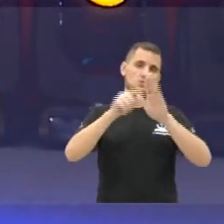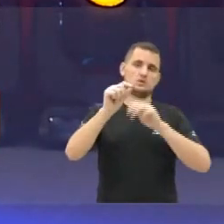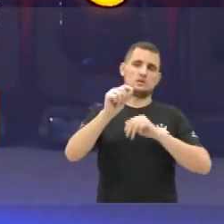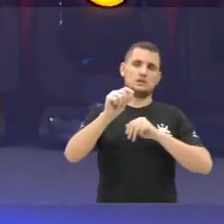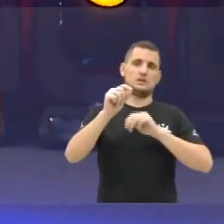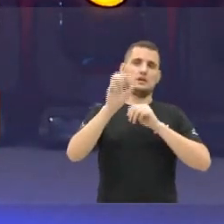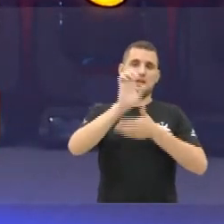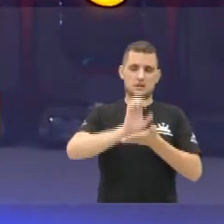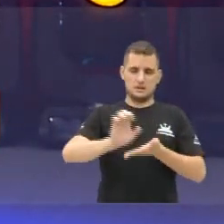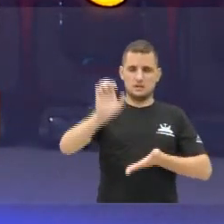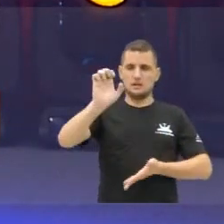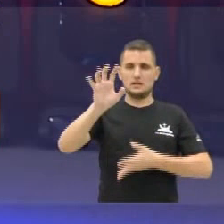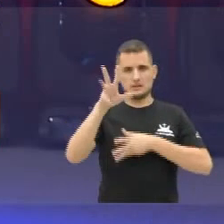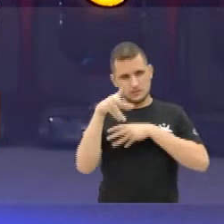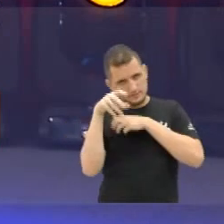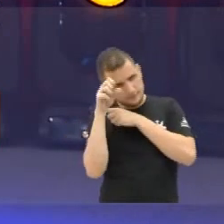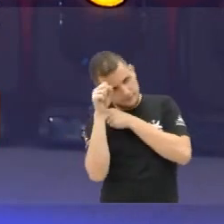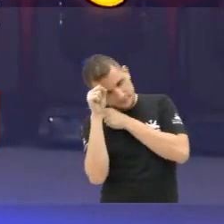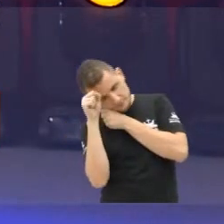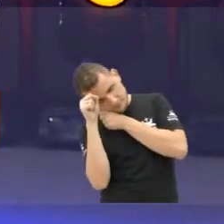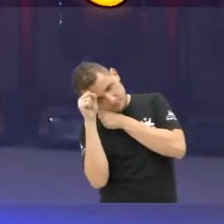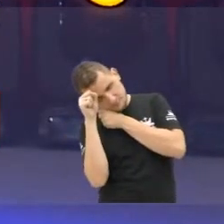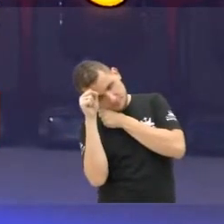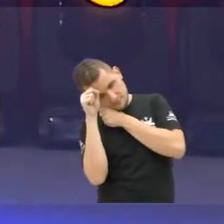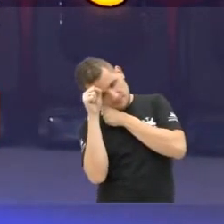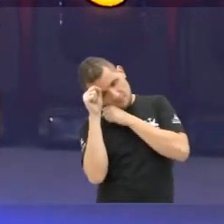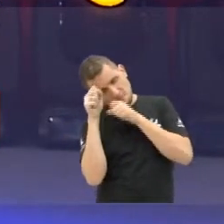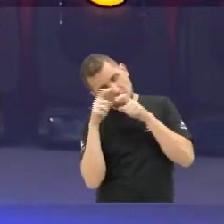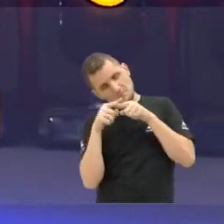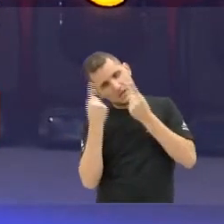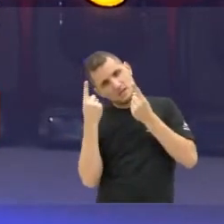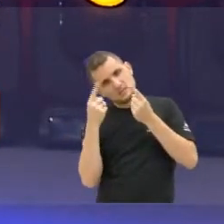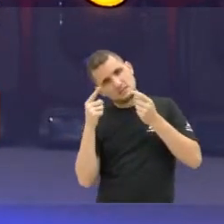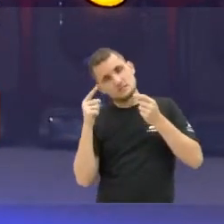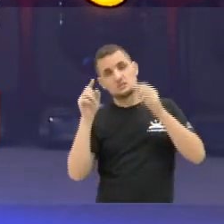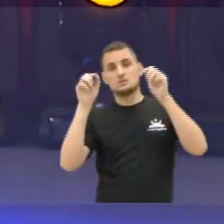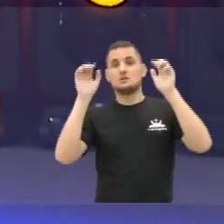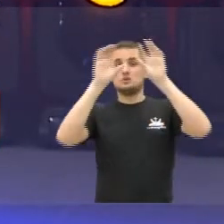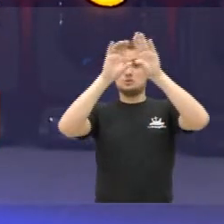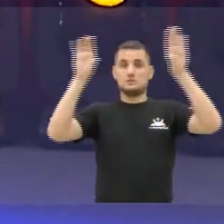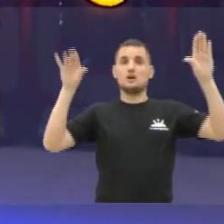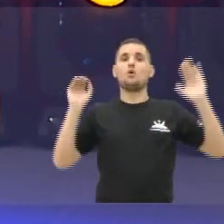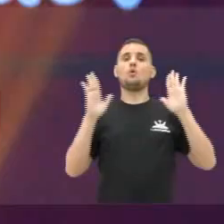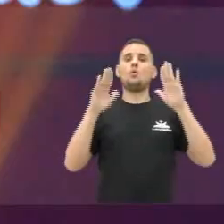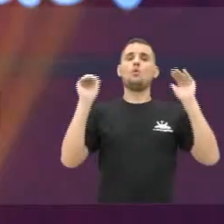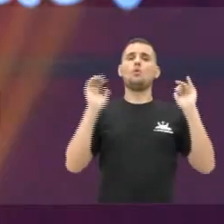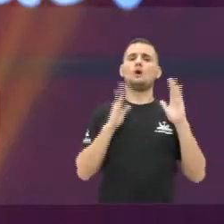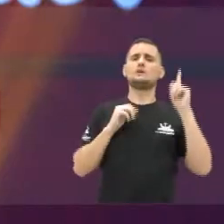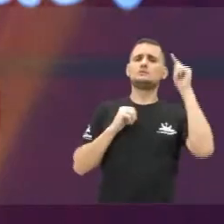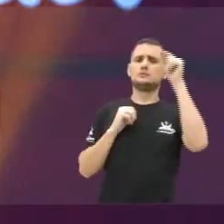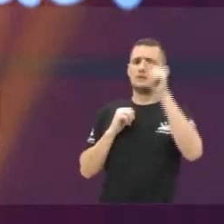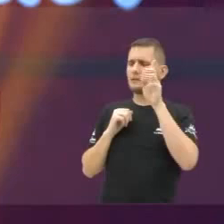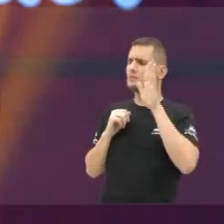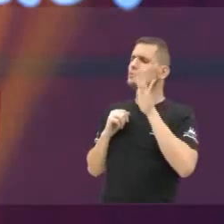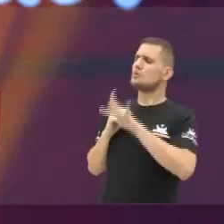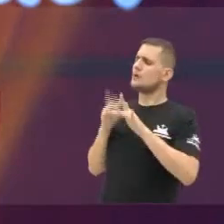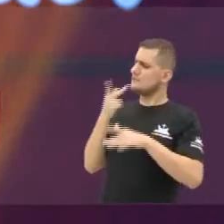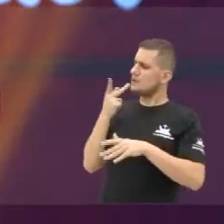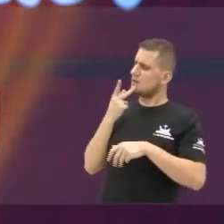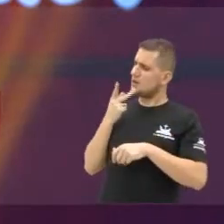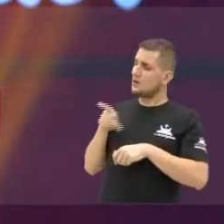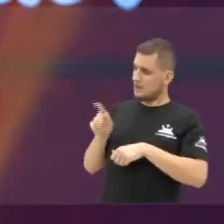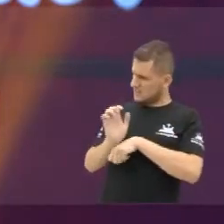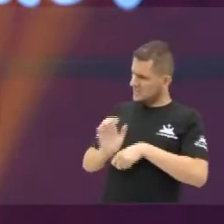deitou-se por terra e adormeceu, mas o anjo do céu tocou e disse: levanta-te e